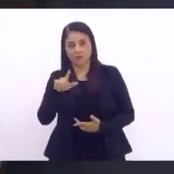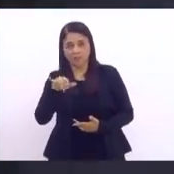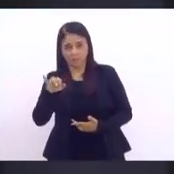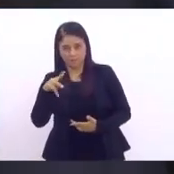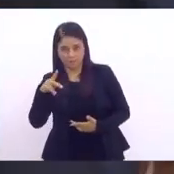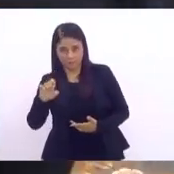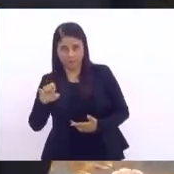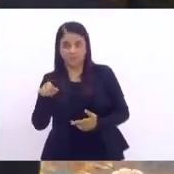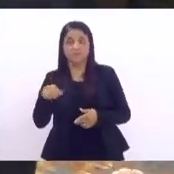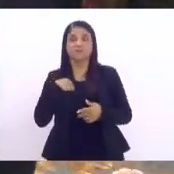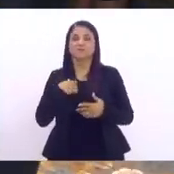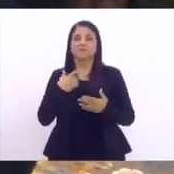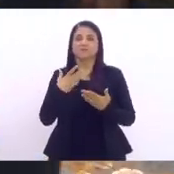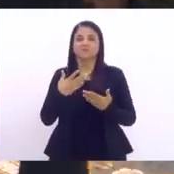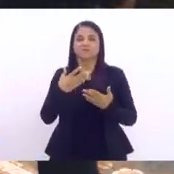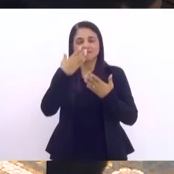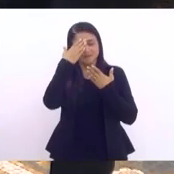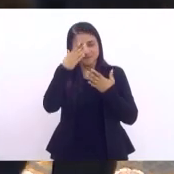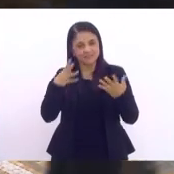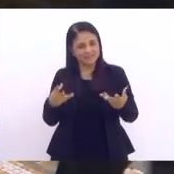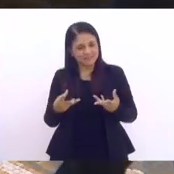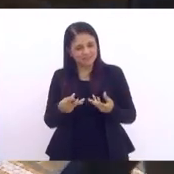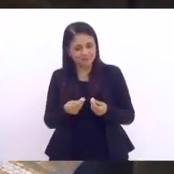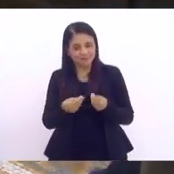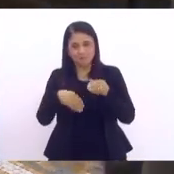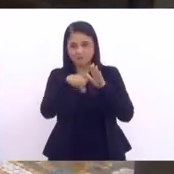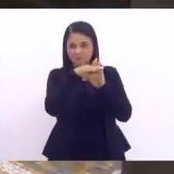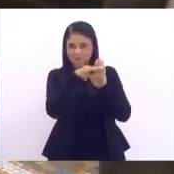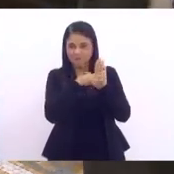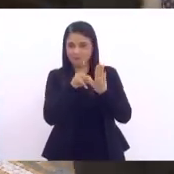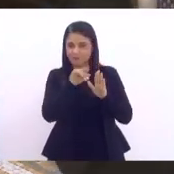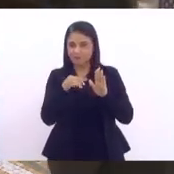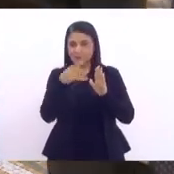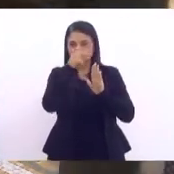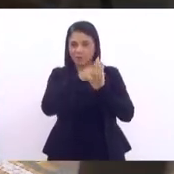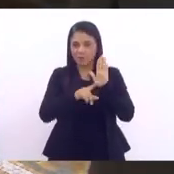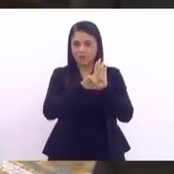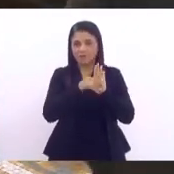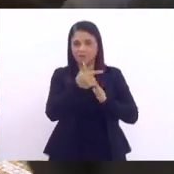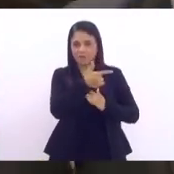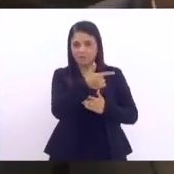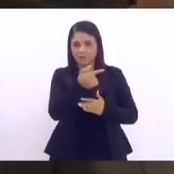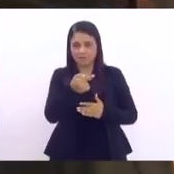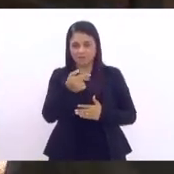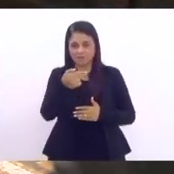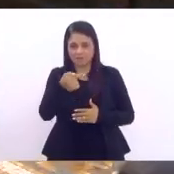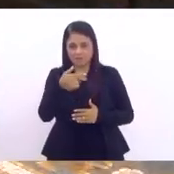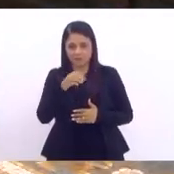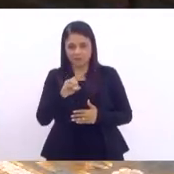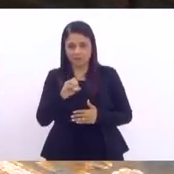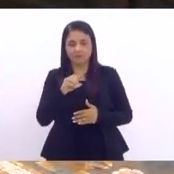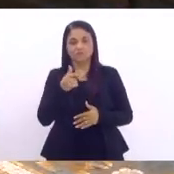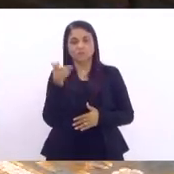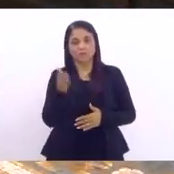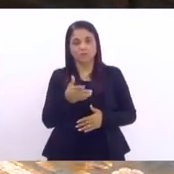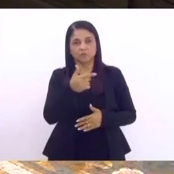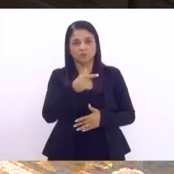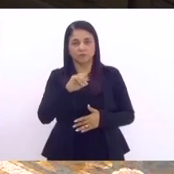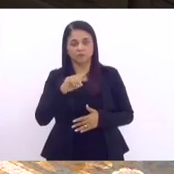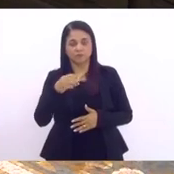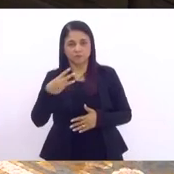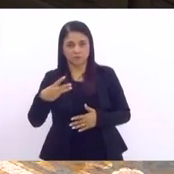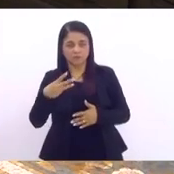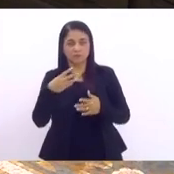em incluir na ordem do dia o projeto de lei 2770 de 2023, a mensagem 46 de 2023 do